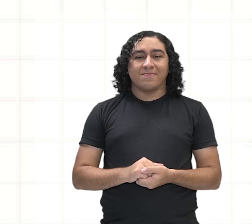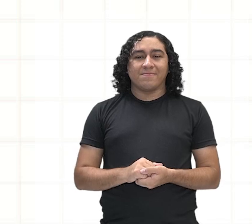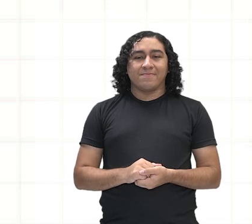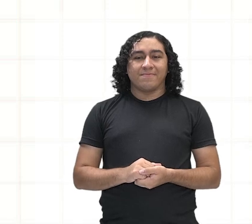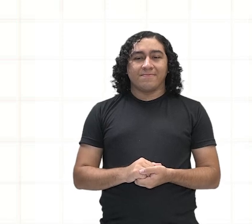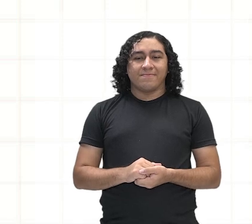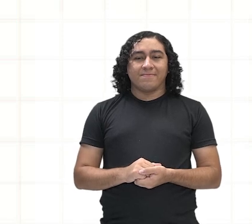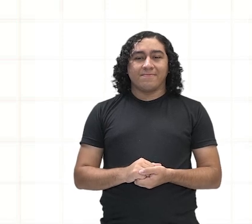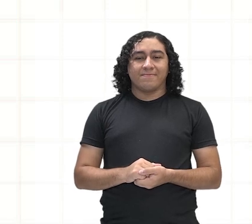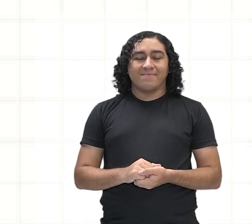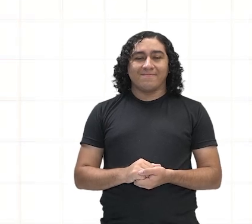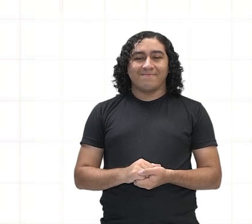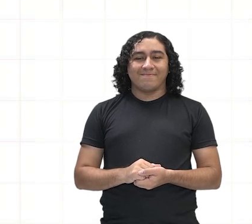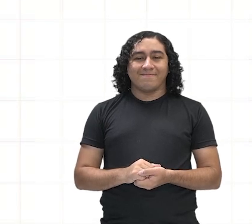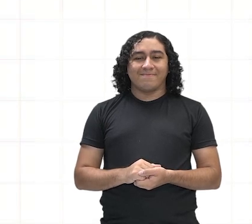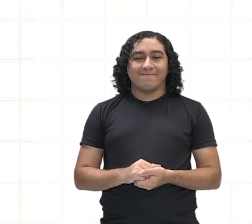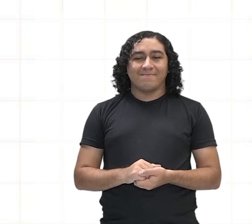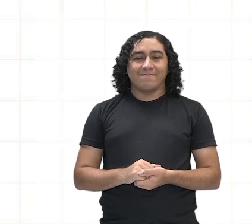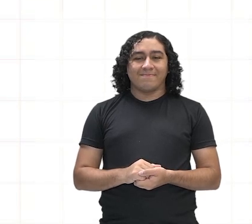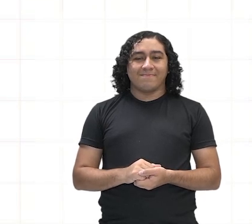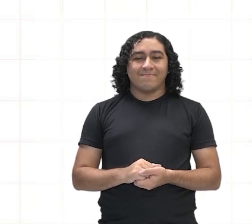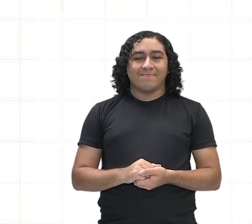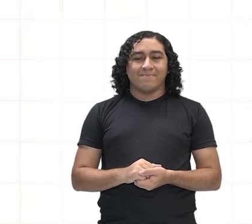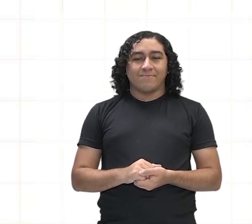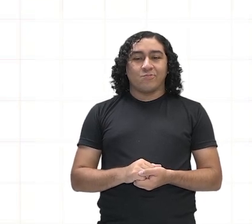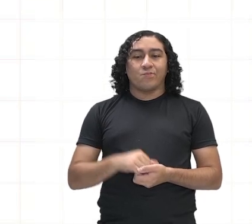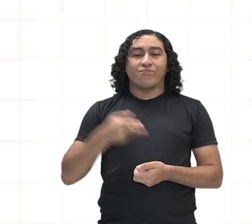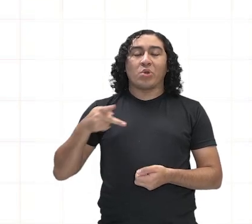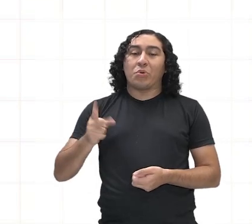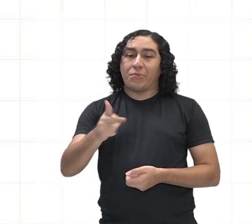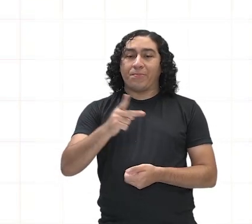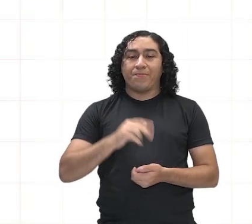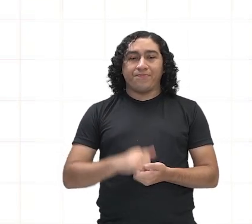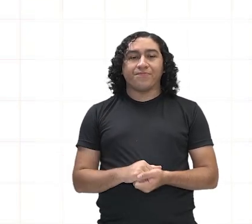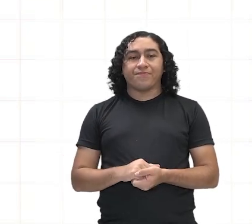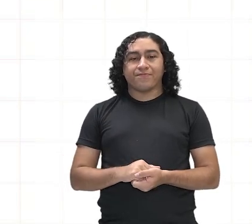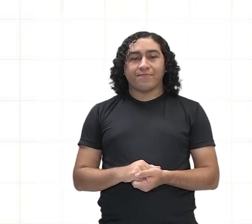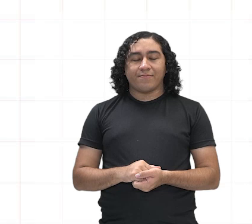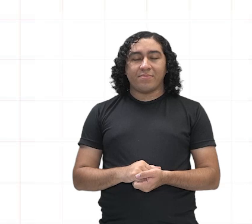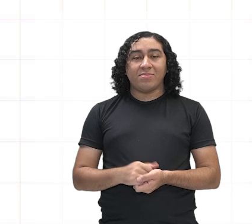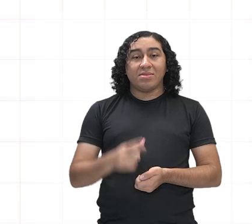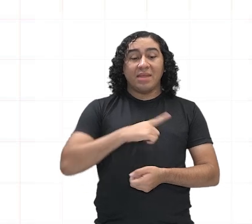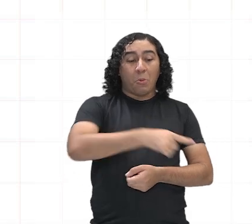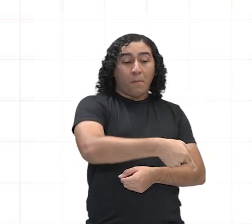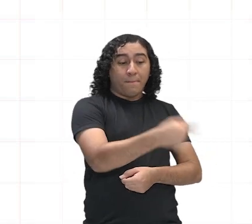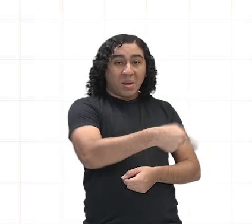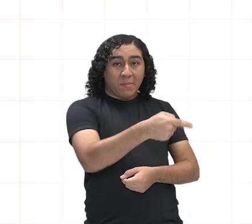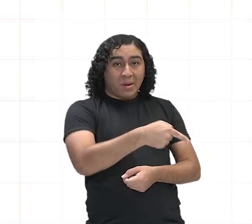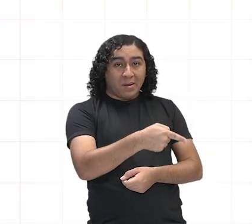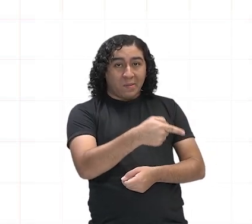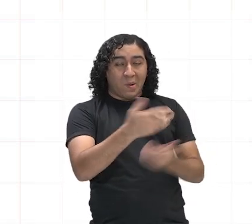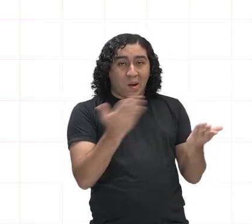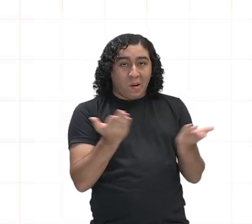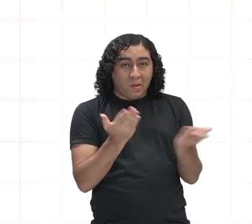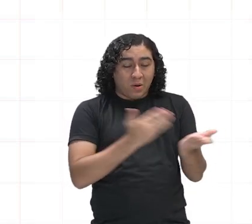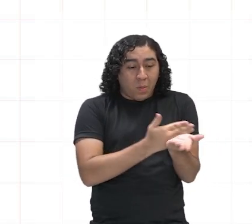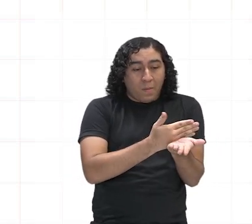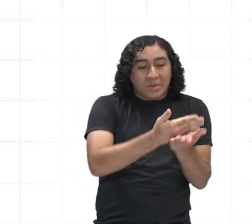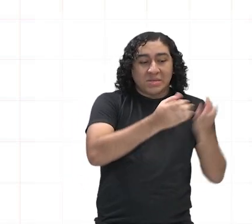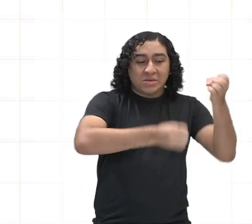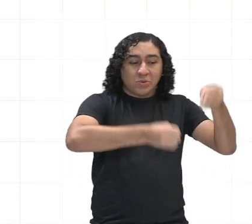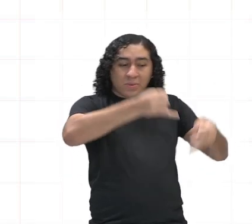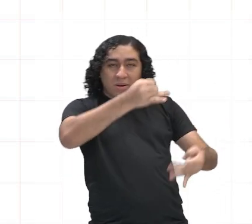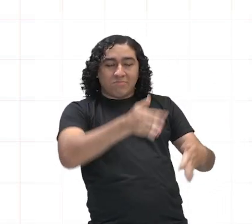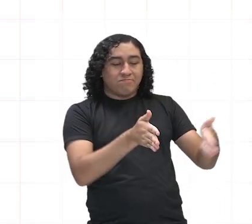só. Prosseguindo, nós temos, então, o primeiro grande período, que é, então, o período pré-homérico, tá, gente?